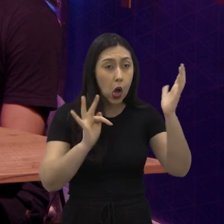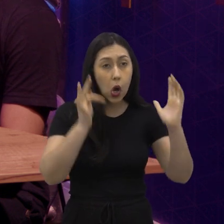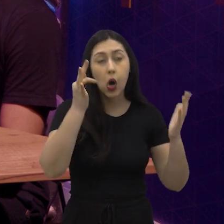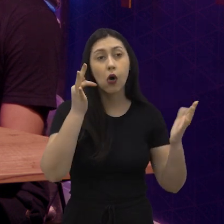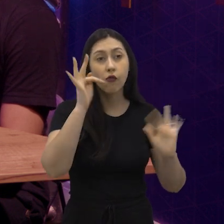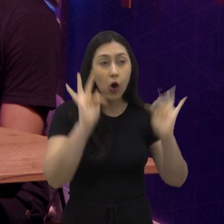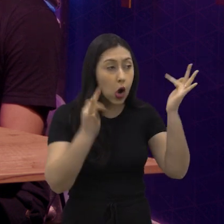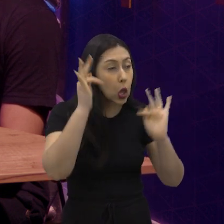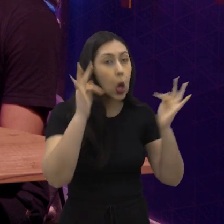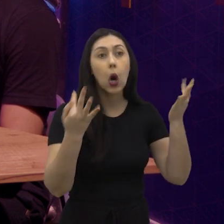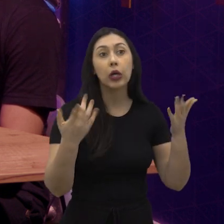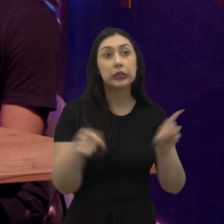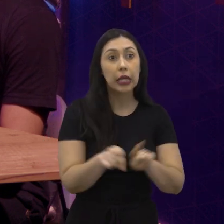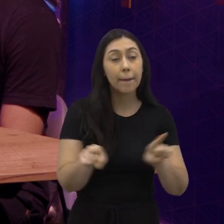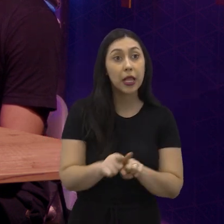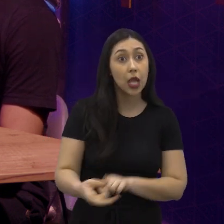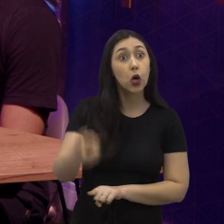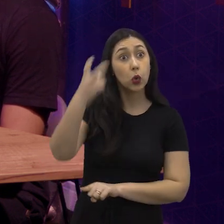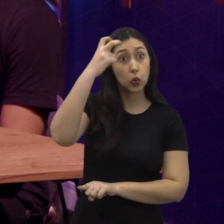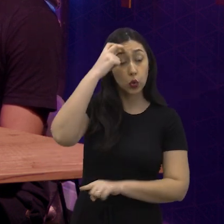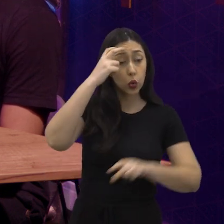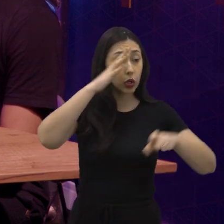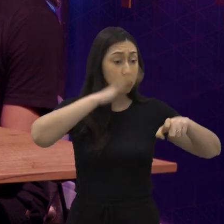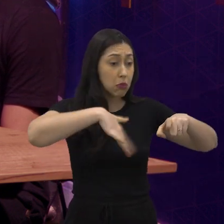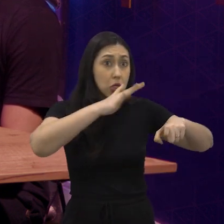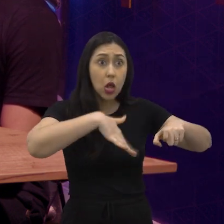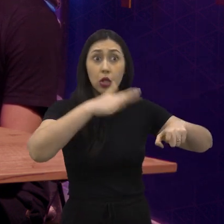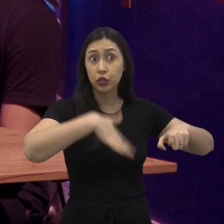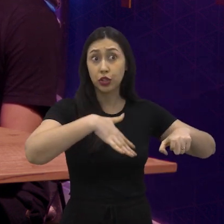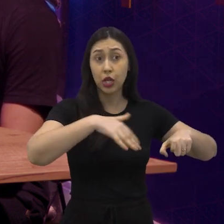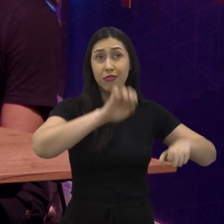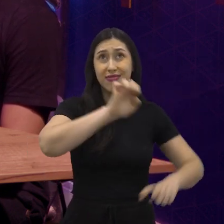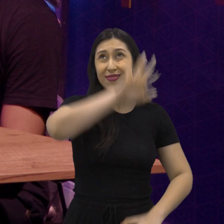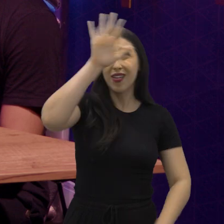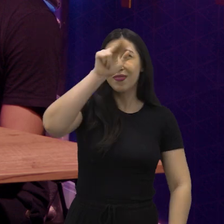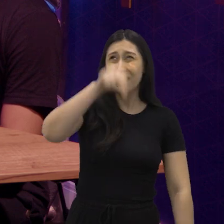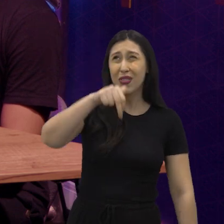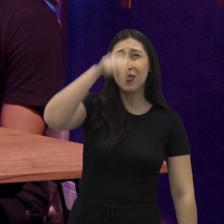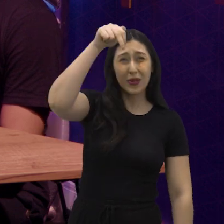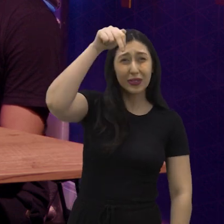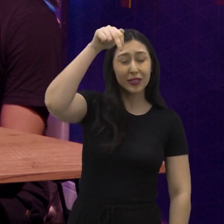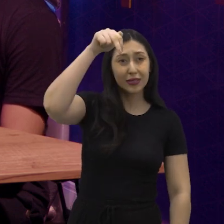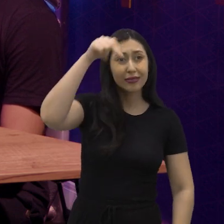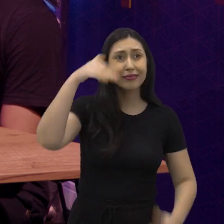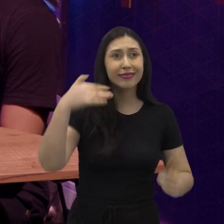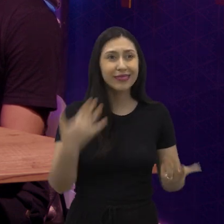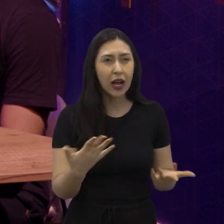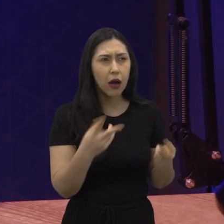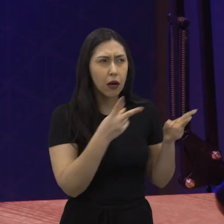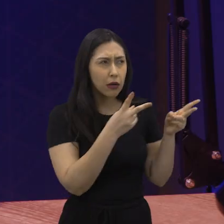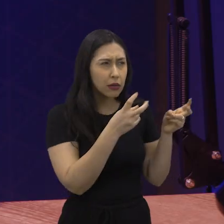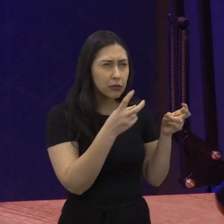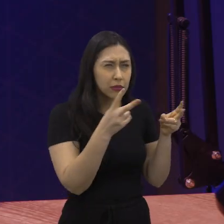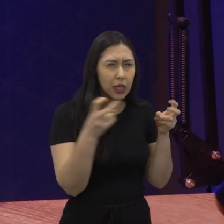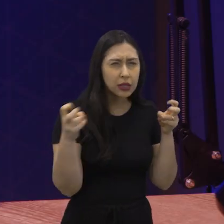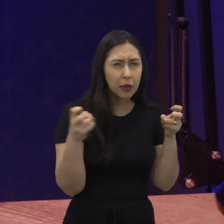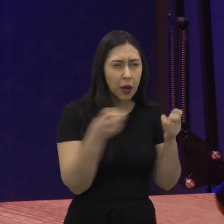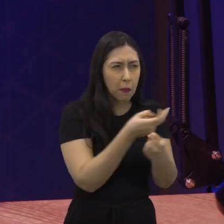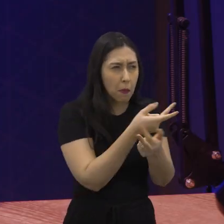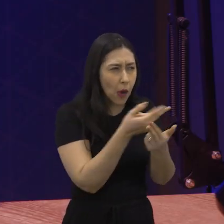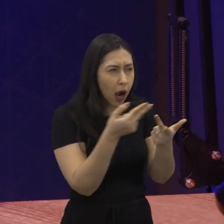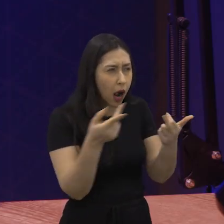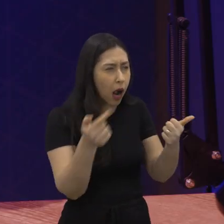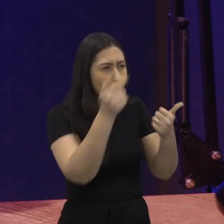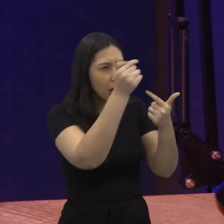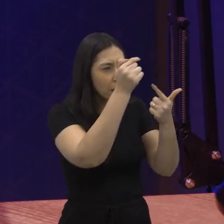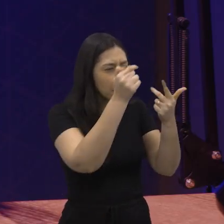nórdica e tudo mais que a gente tem, a gente vai percebendo que várias coisinhas, né, que estão presentes